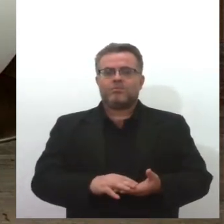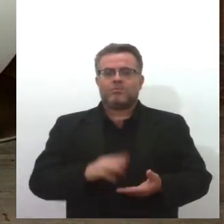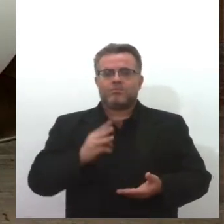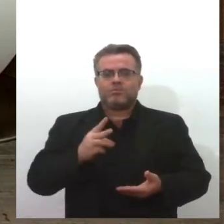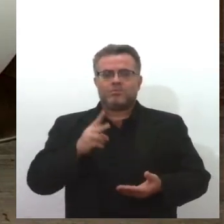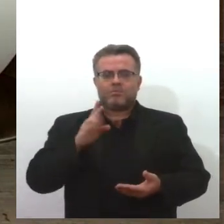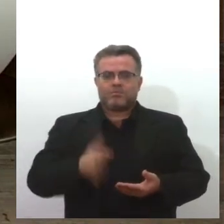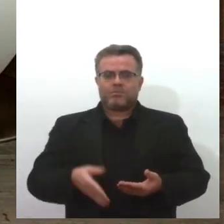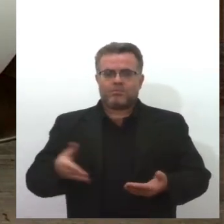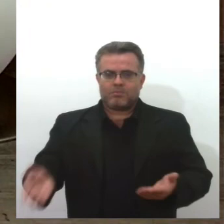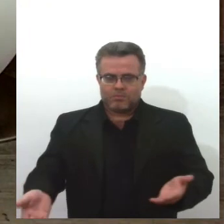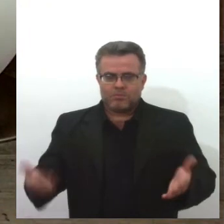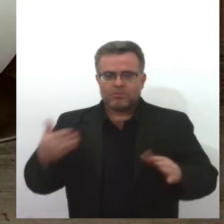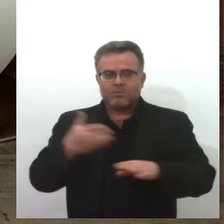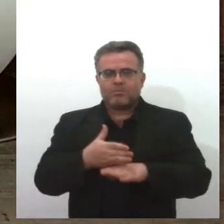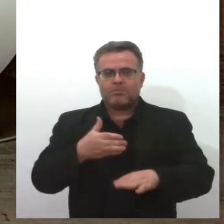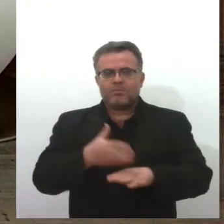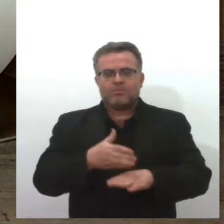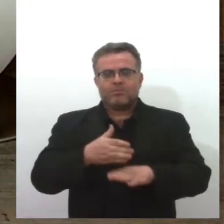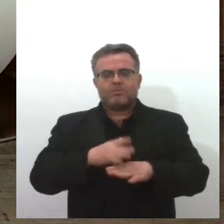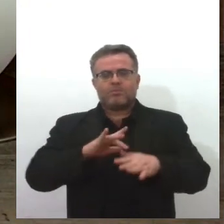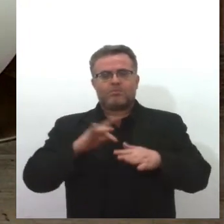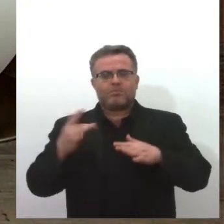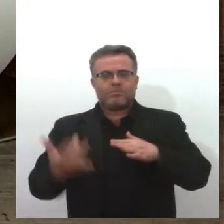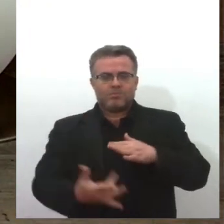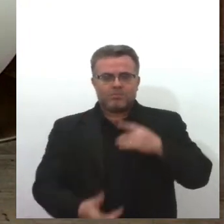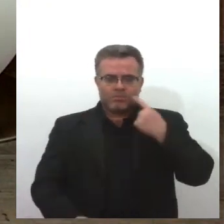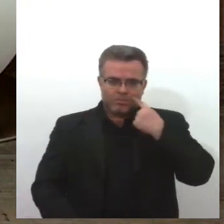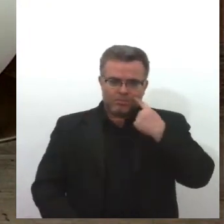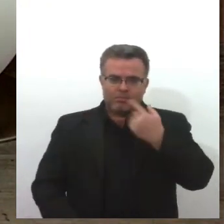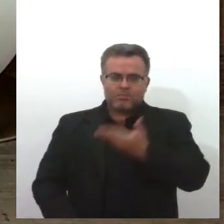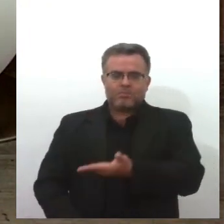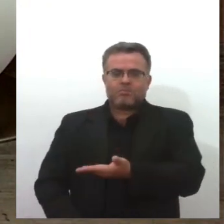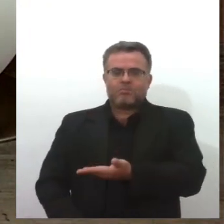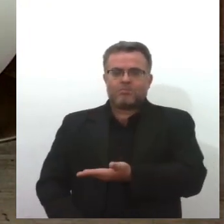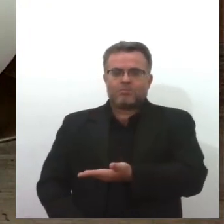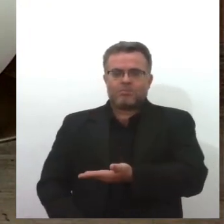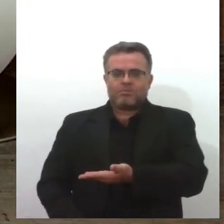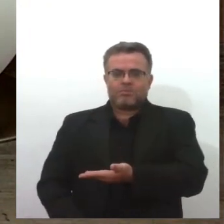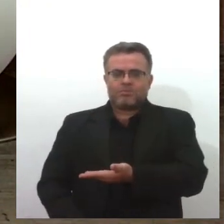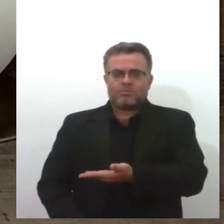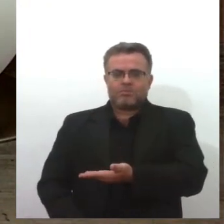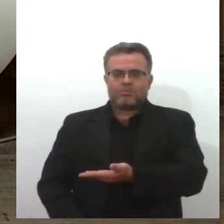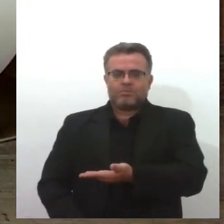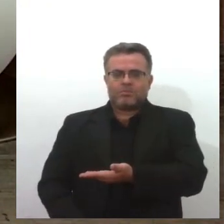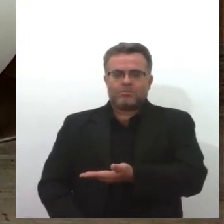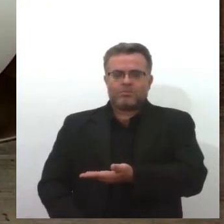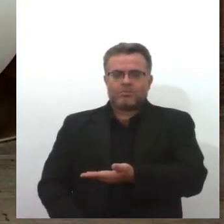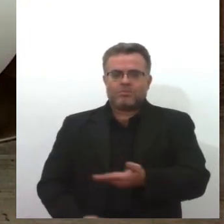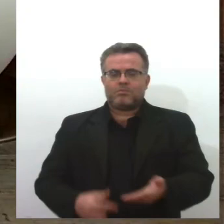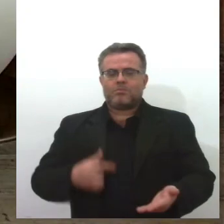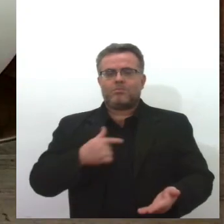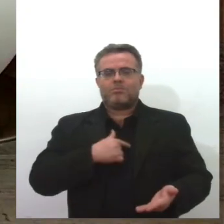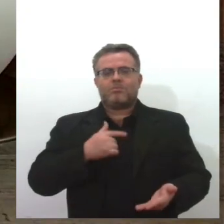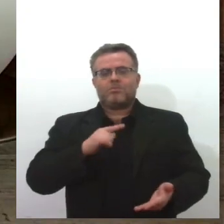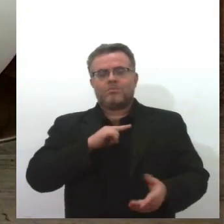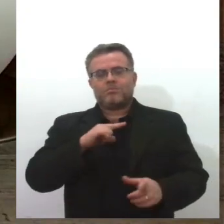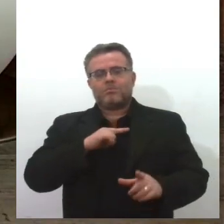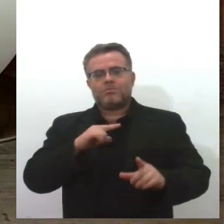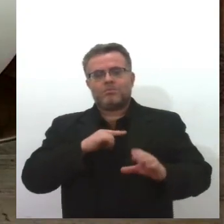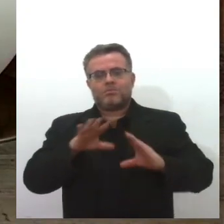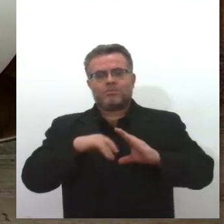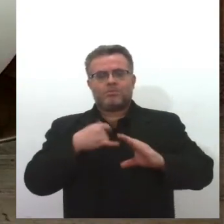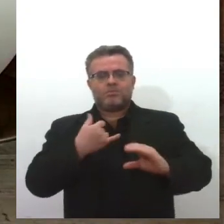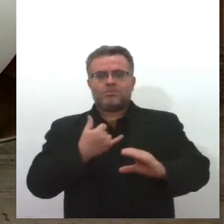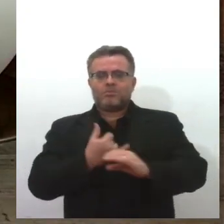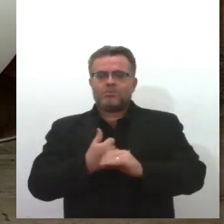continuar conosco, coladinho aí nas nossas redes sociais, Instagram, Facebook, YouTube também, porque a programação está toda lá no YouTube. Pega esse